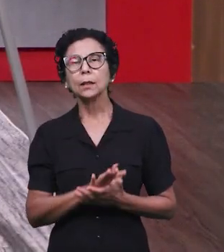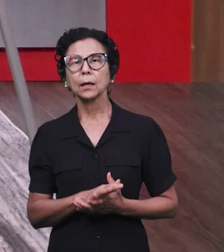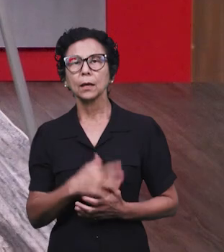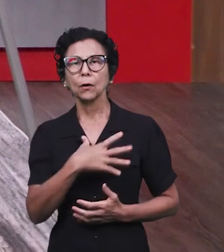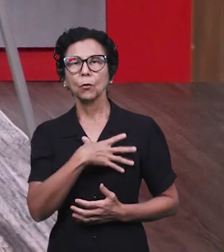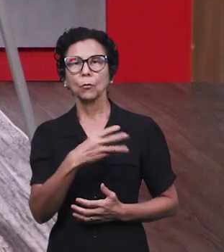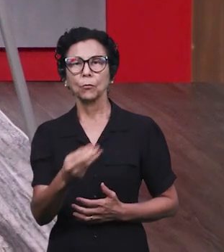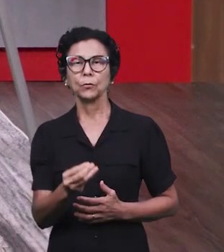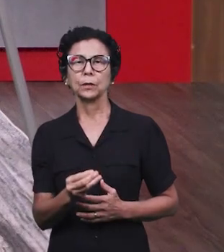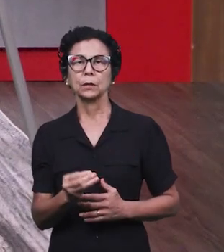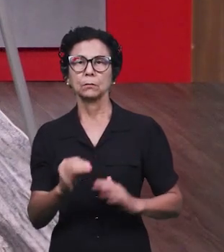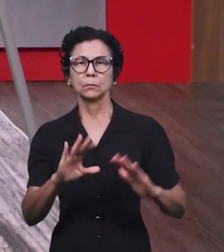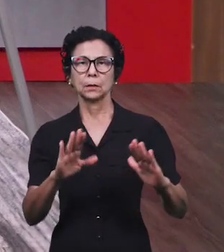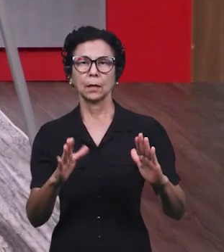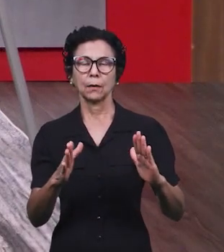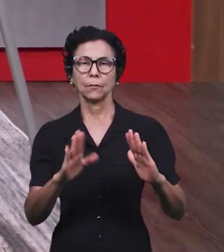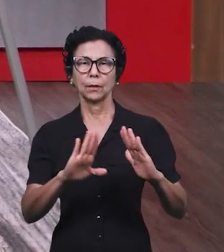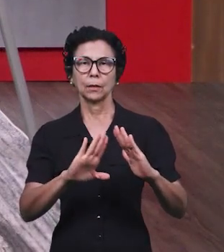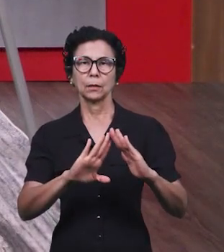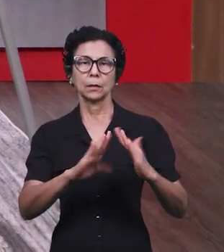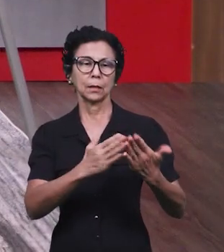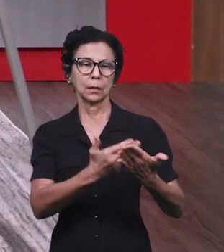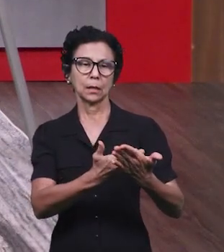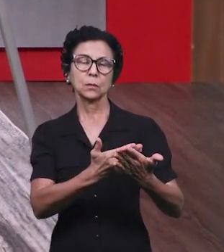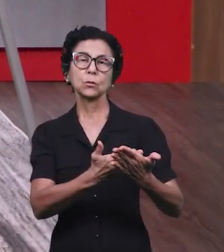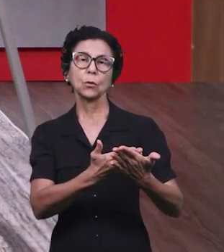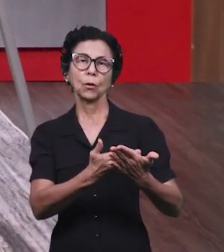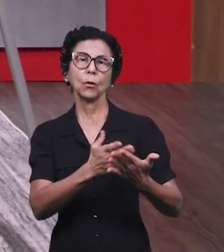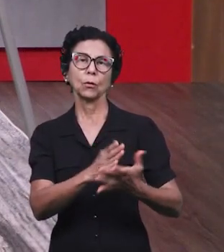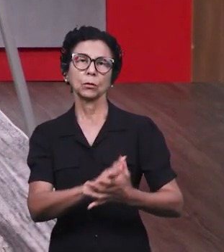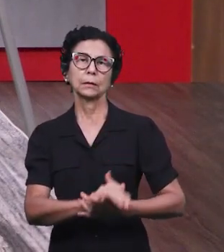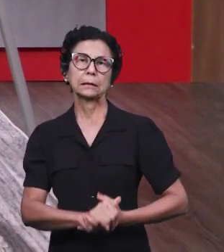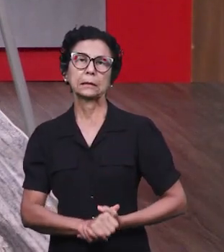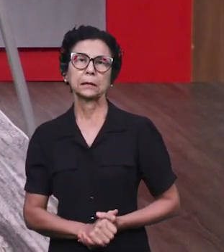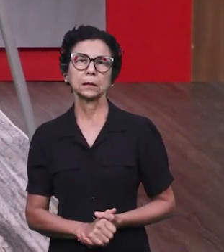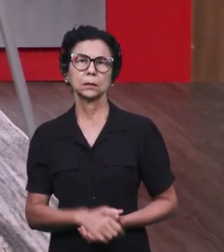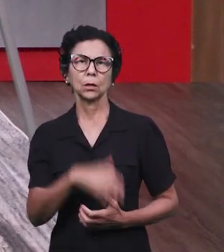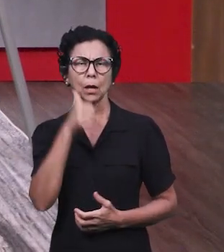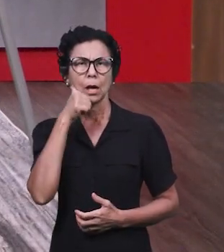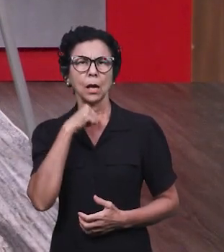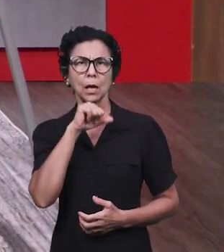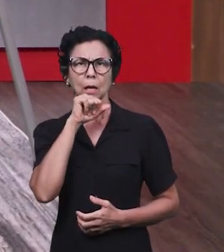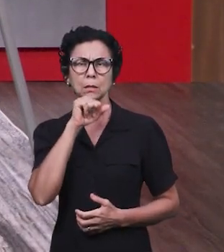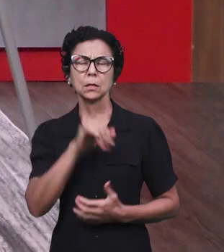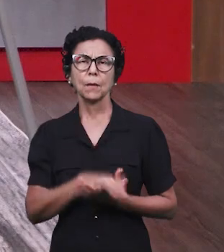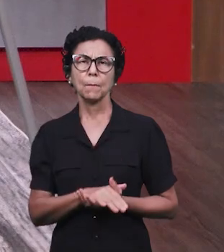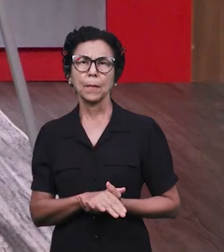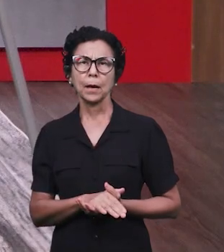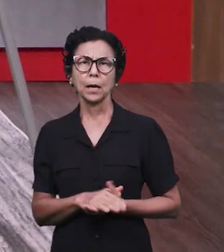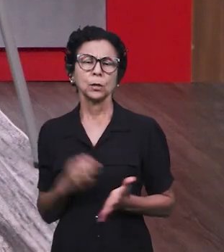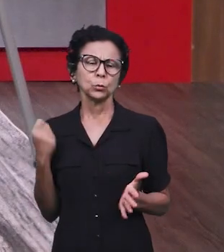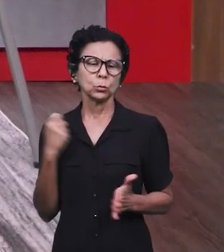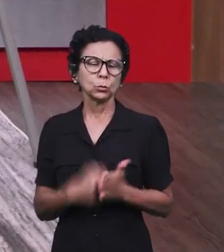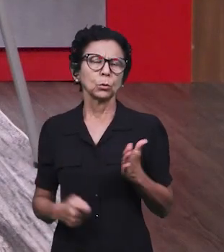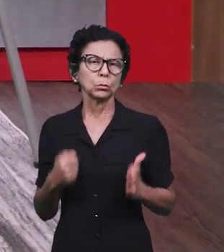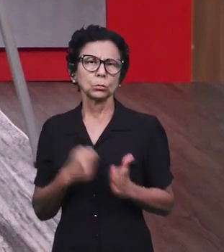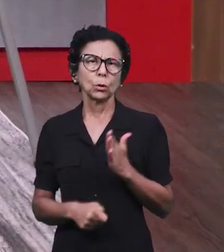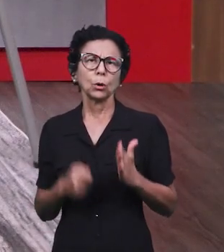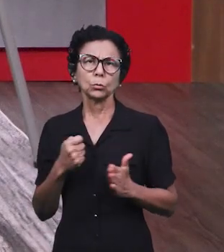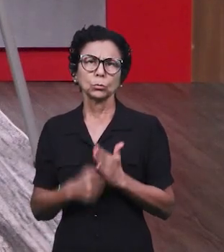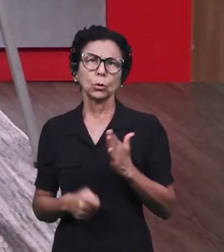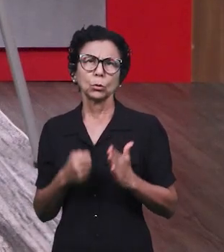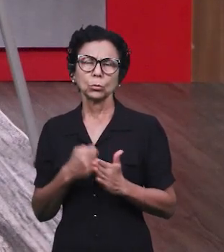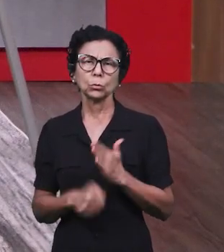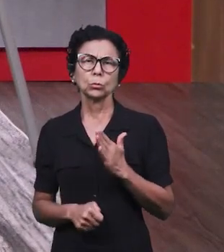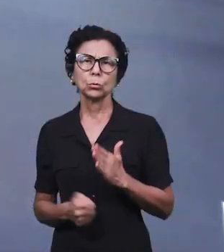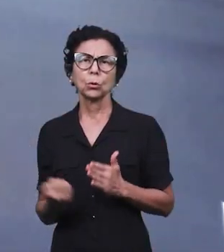correu atrás e conseguiu, por isso que a lei é apelidada de Lei Lucas, conseguiu que essa lei entrasse em vigor, porque ela perdeu um filho